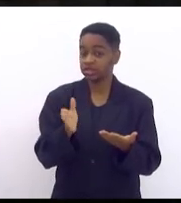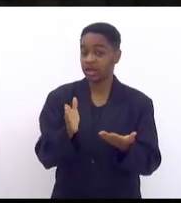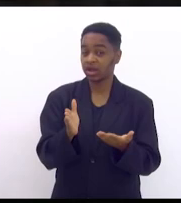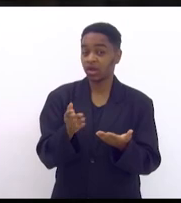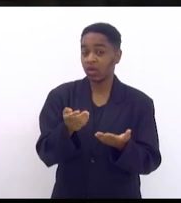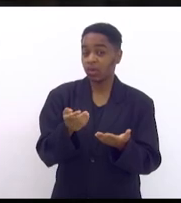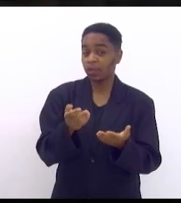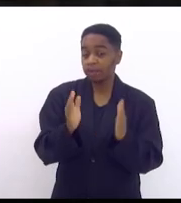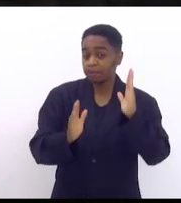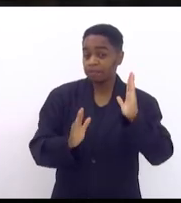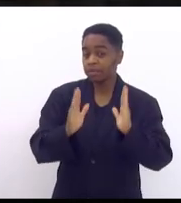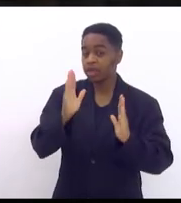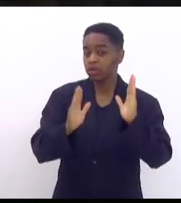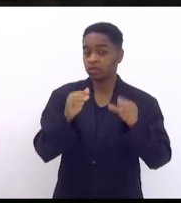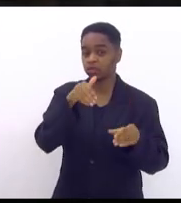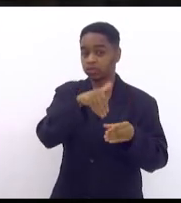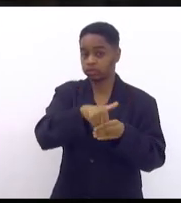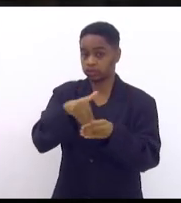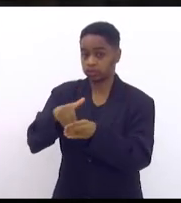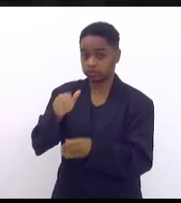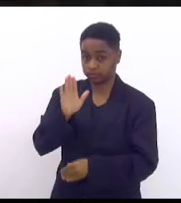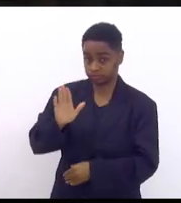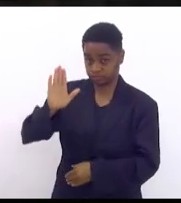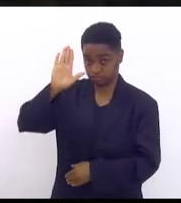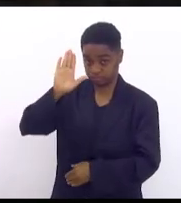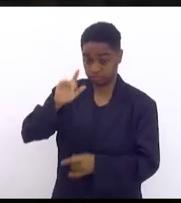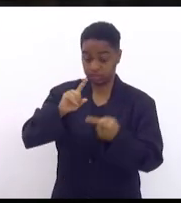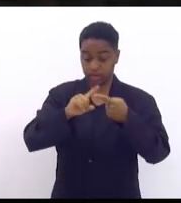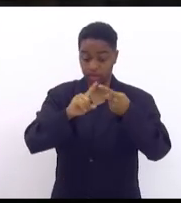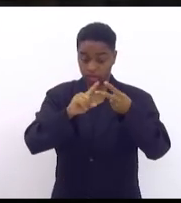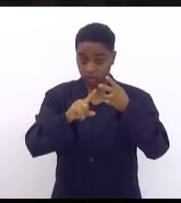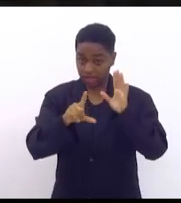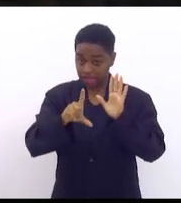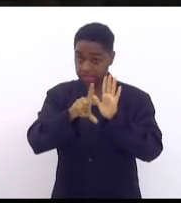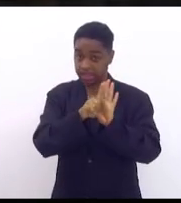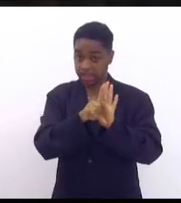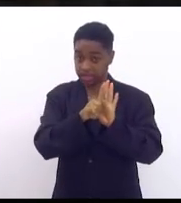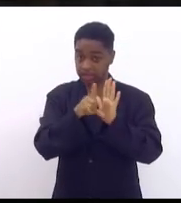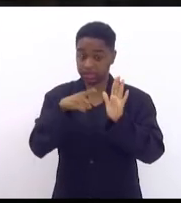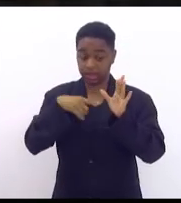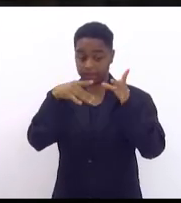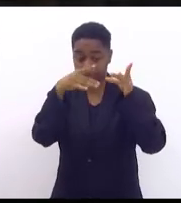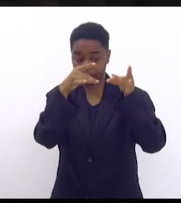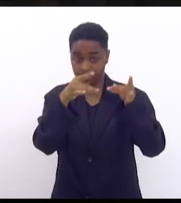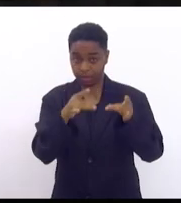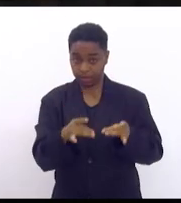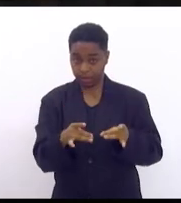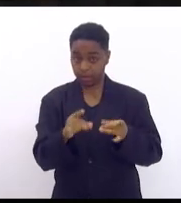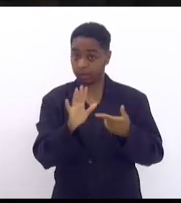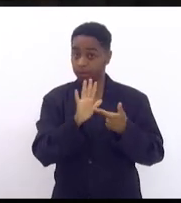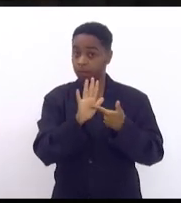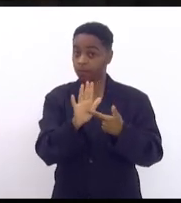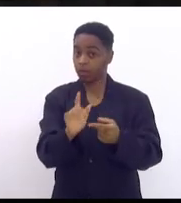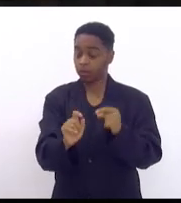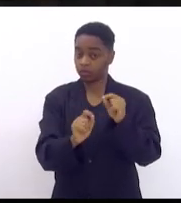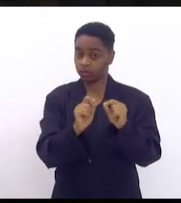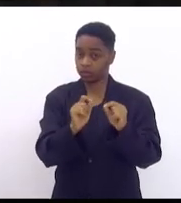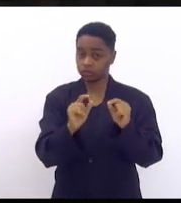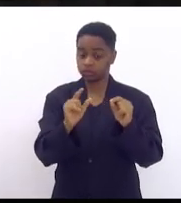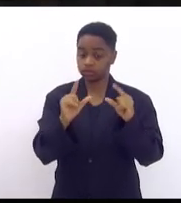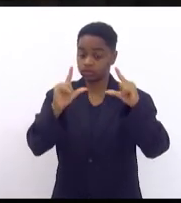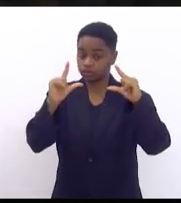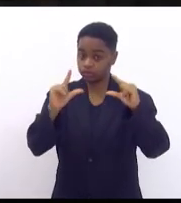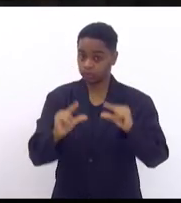período eleitoral. Essas duas leis, no seu conjunto, reduziram a